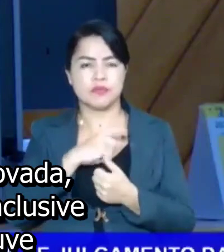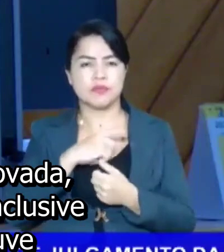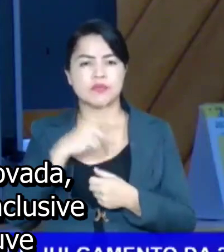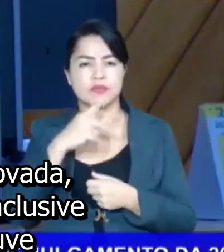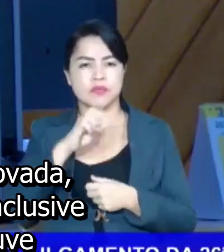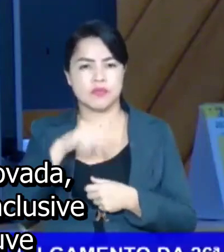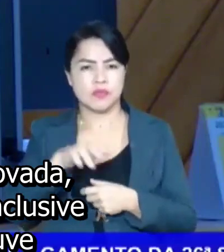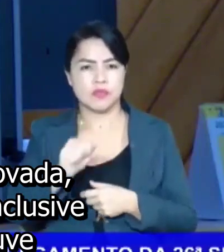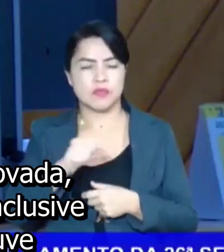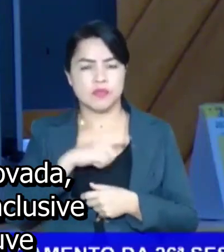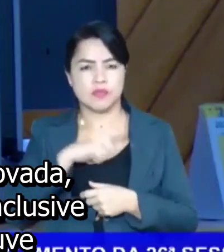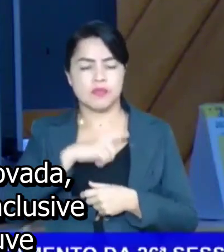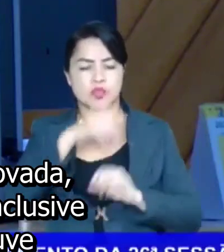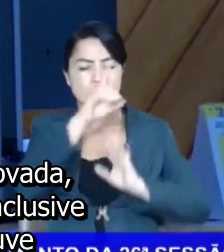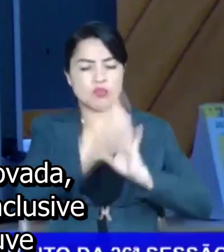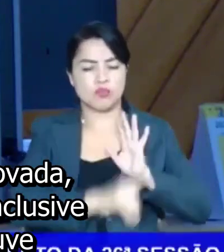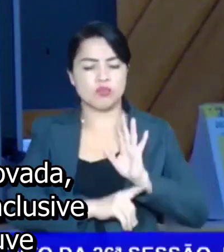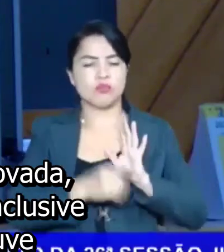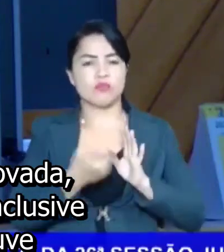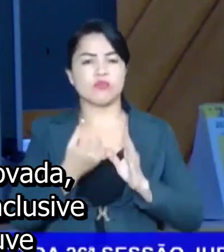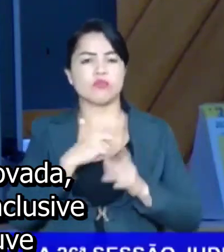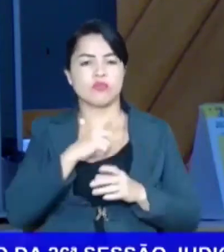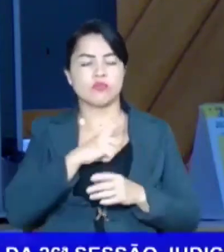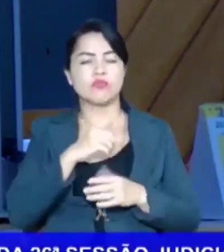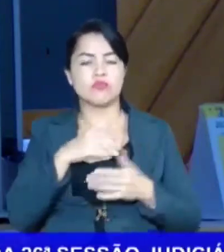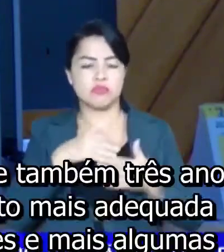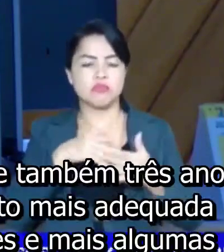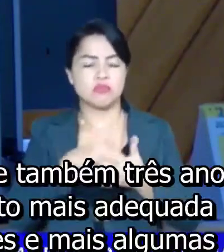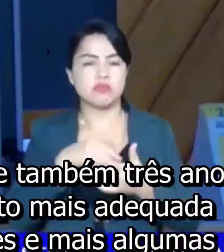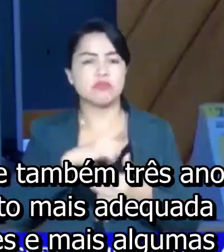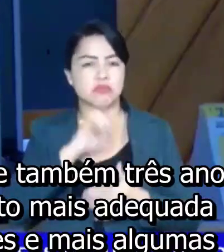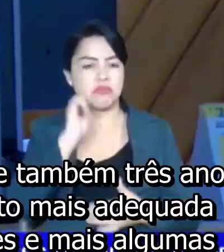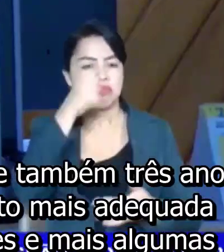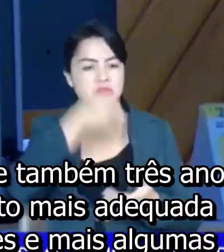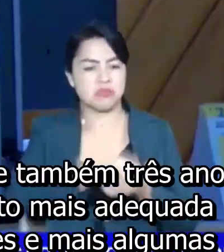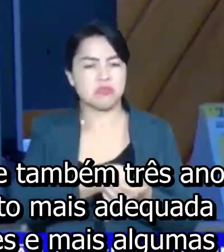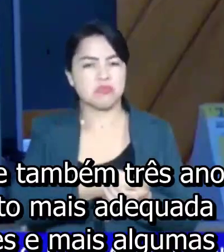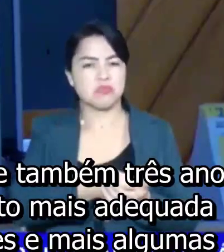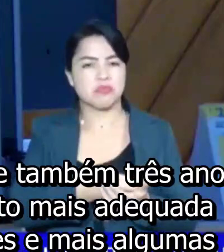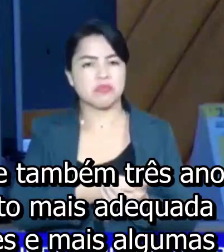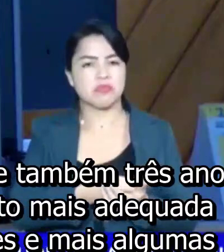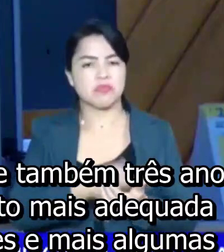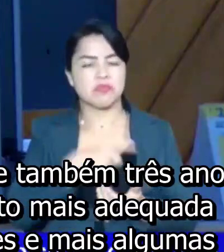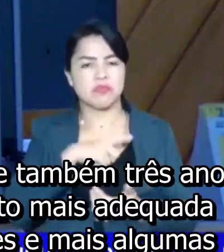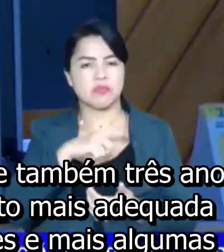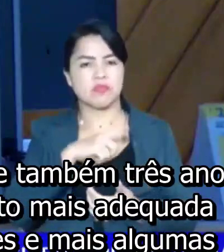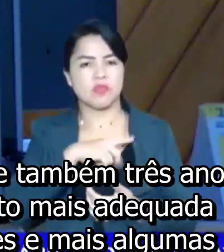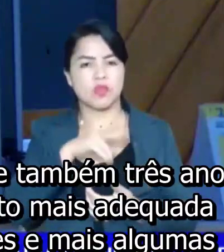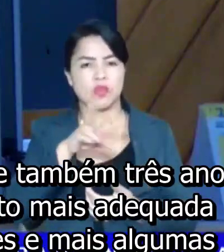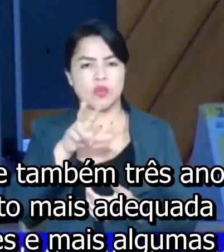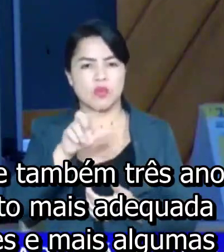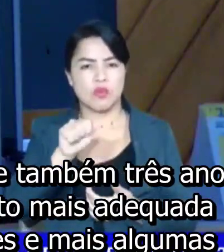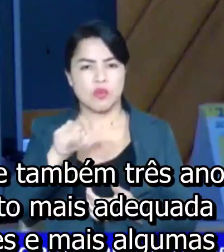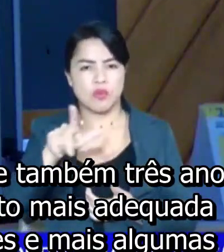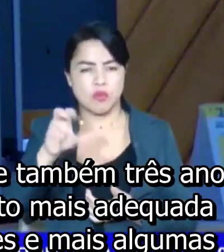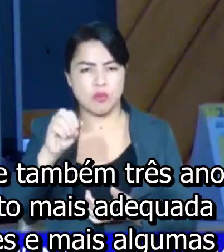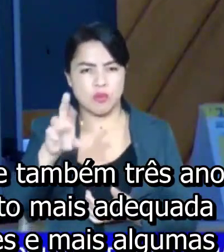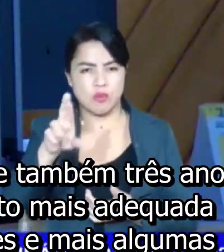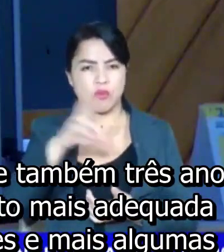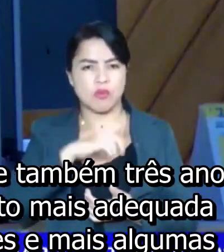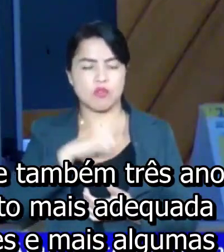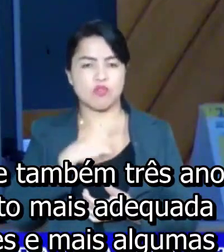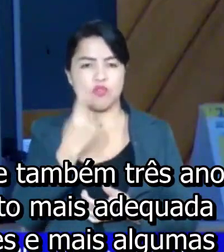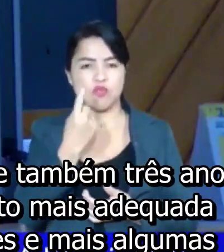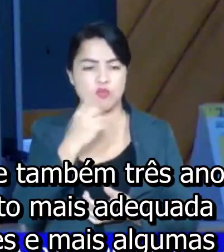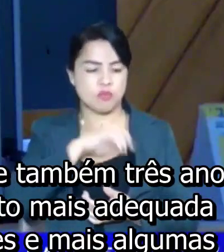restritiva de direitos, houve o pagamento de um valor correspondente a